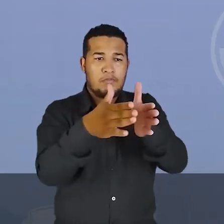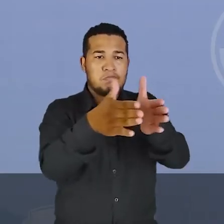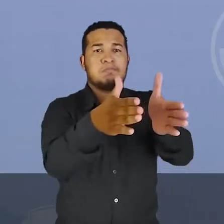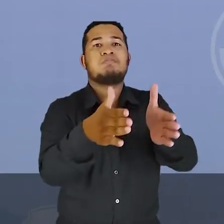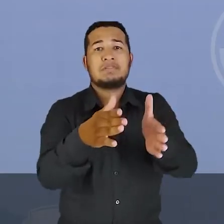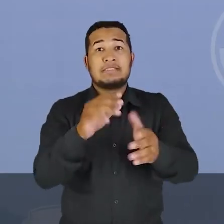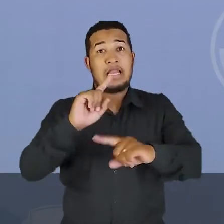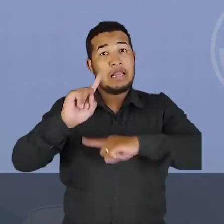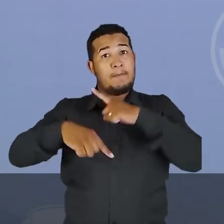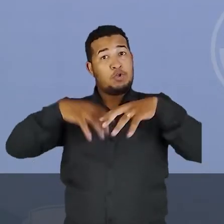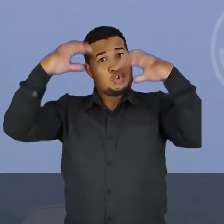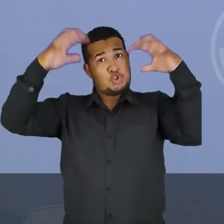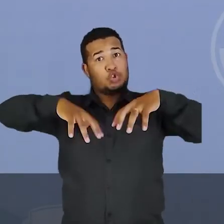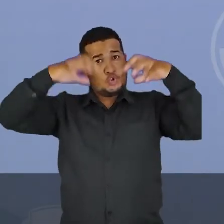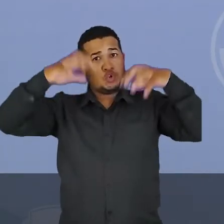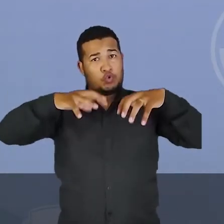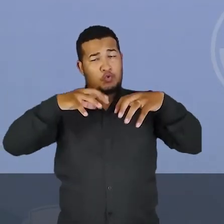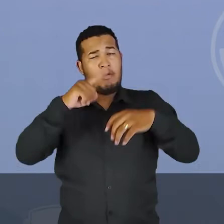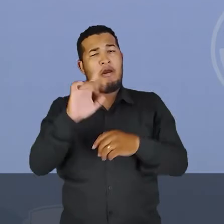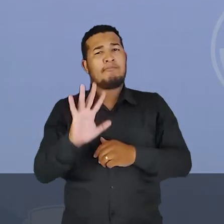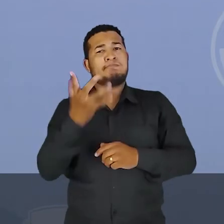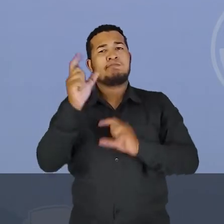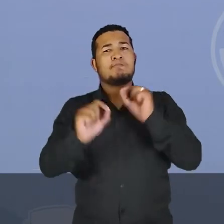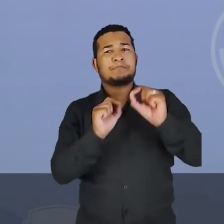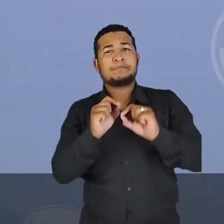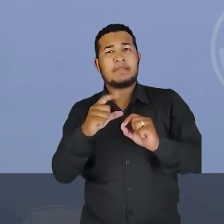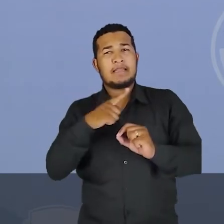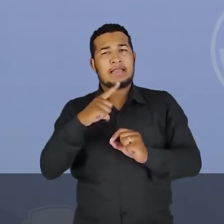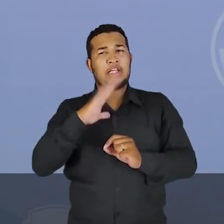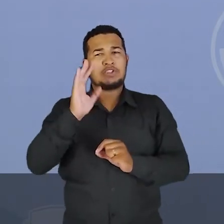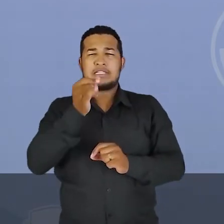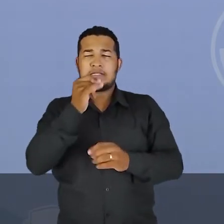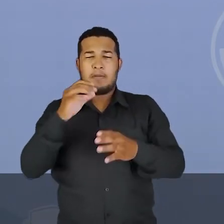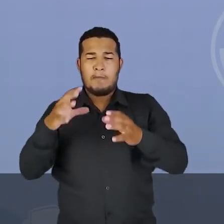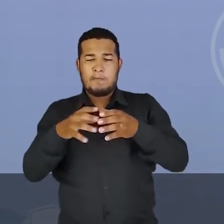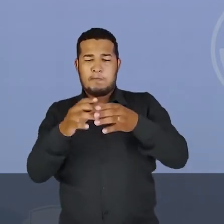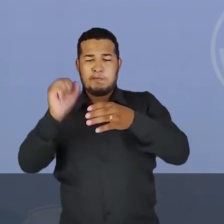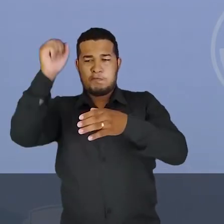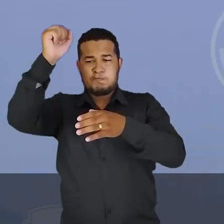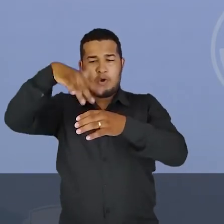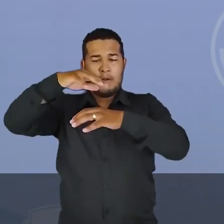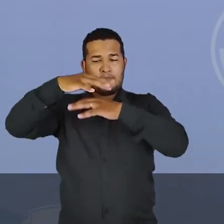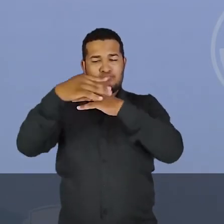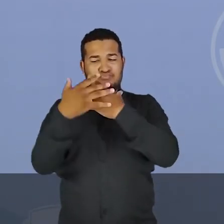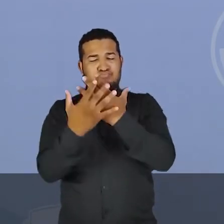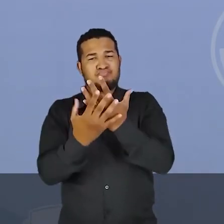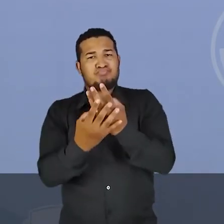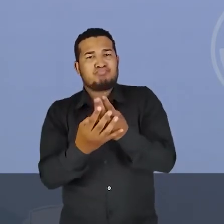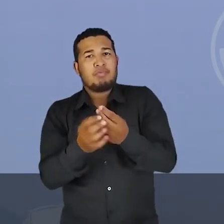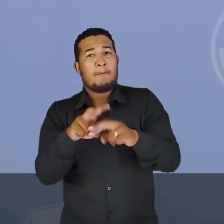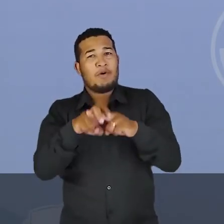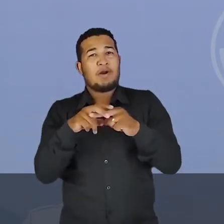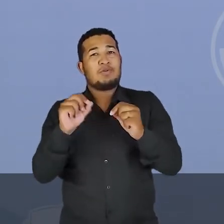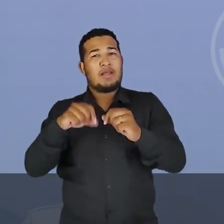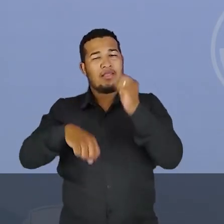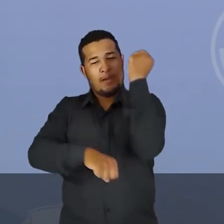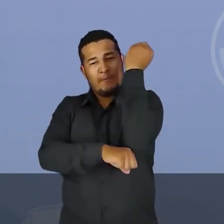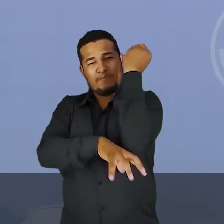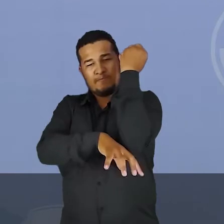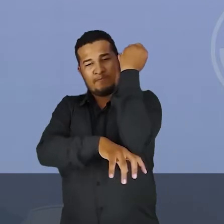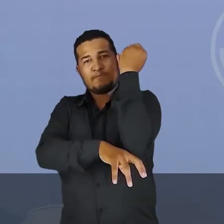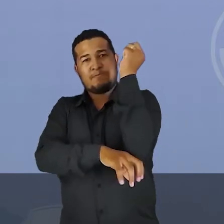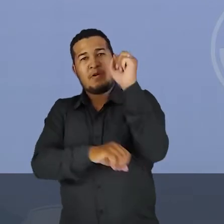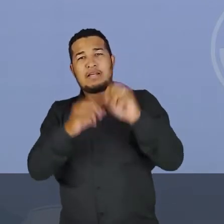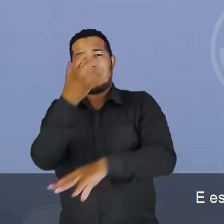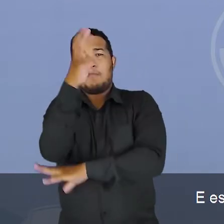chuva, essa chuva geralmente ela penetra, ela entra dentro do solo, principalmente através das raízes, da